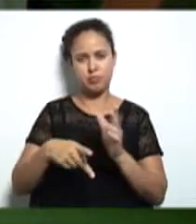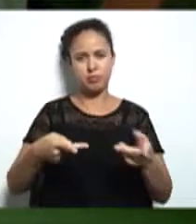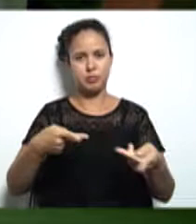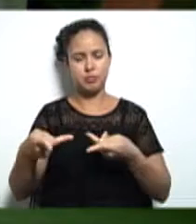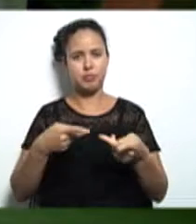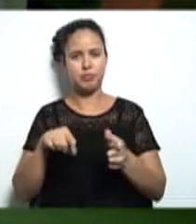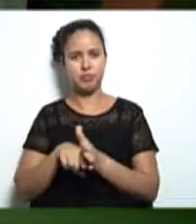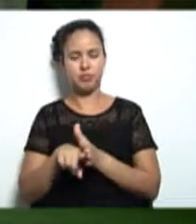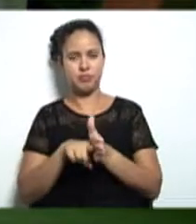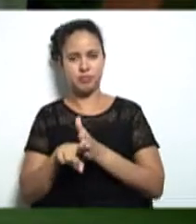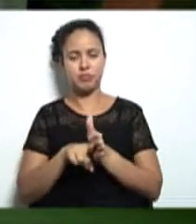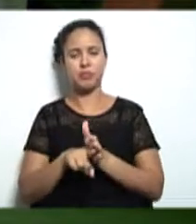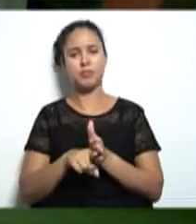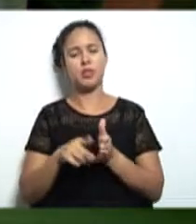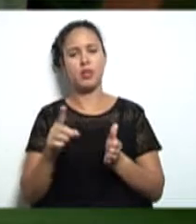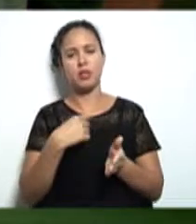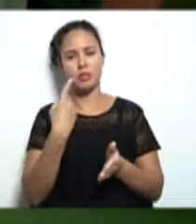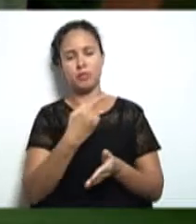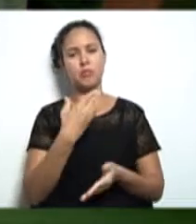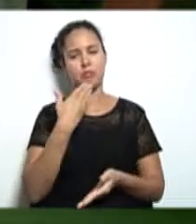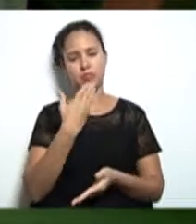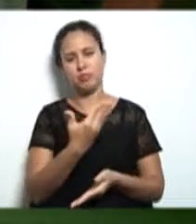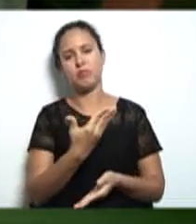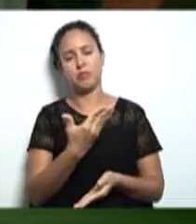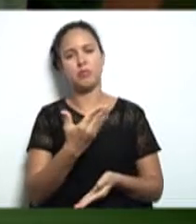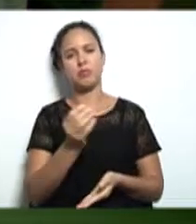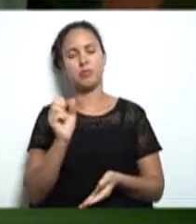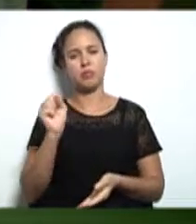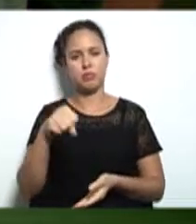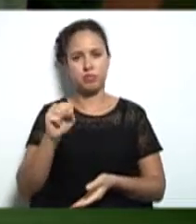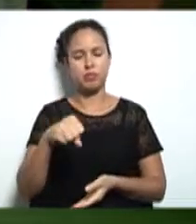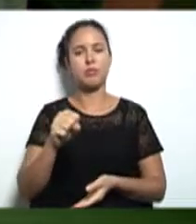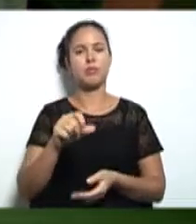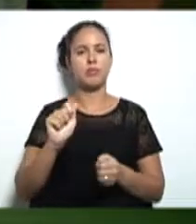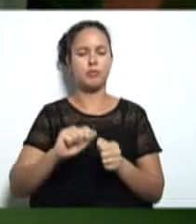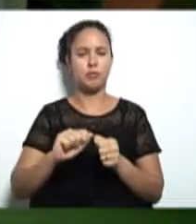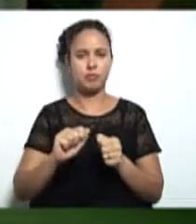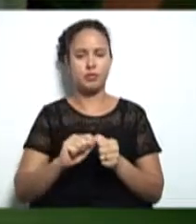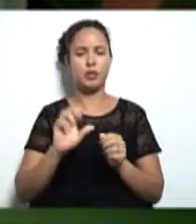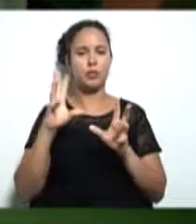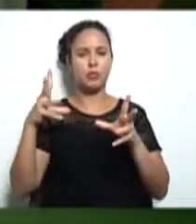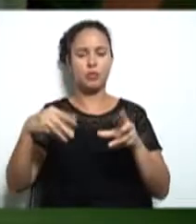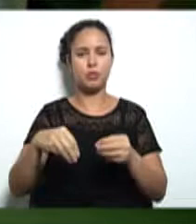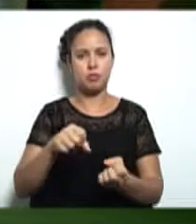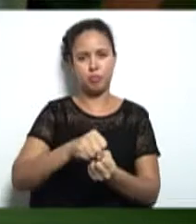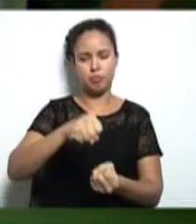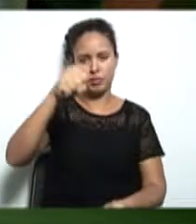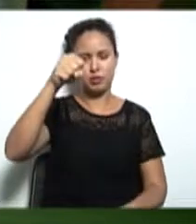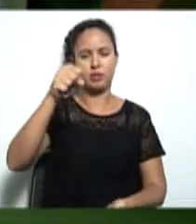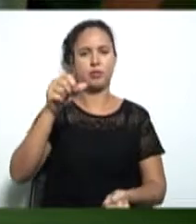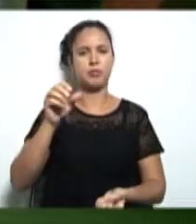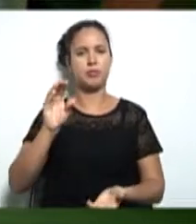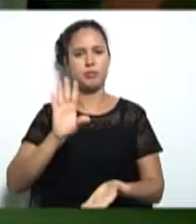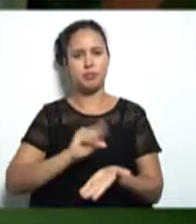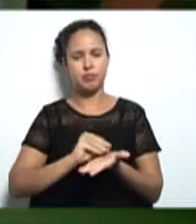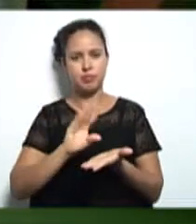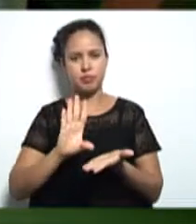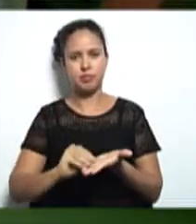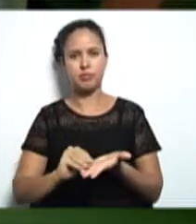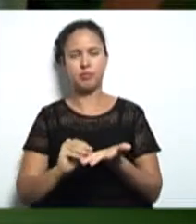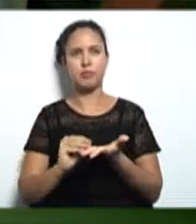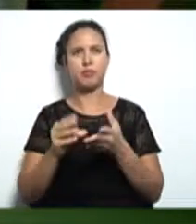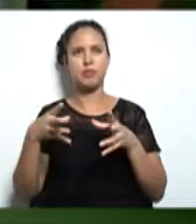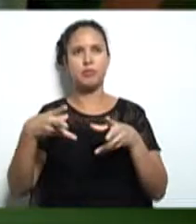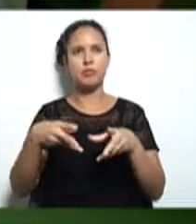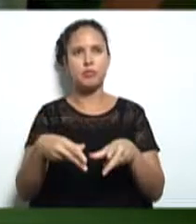recomenda que faça, O ideal é que todo banner, todo artigo, toda produção científica, ela